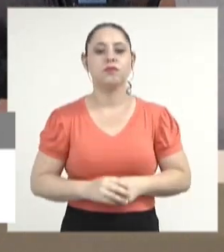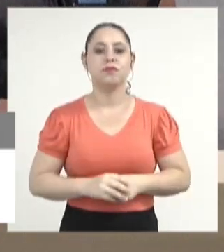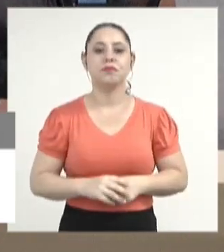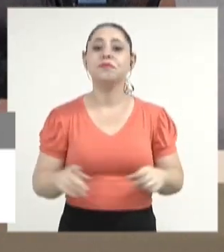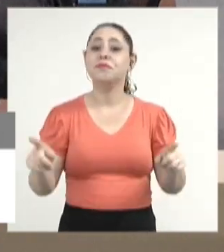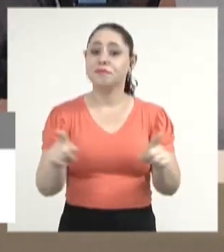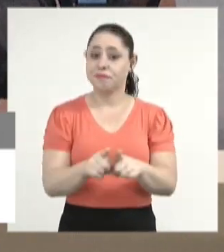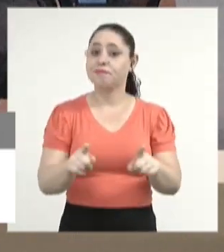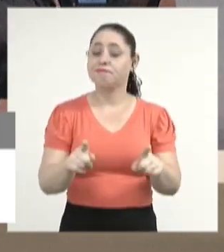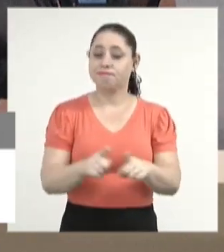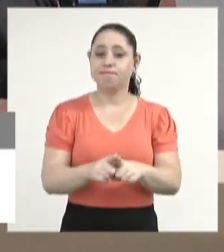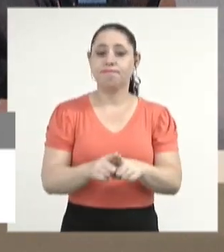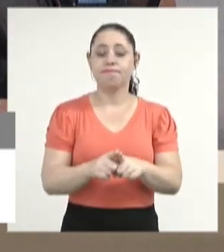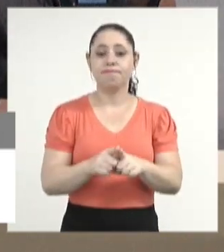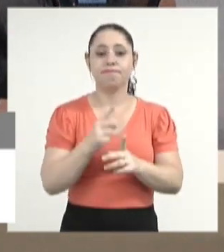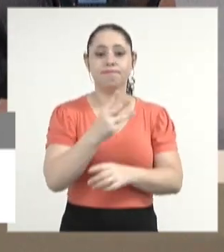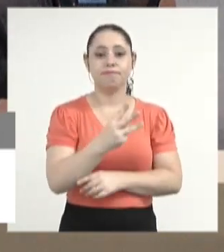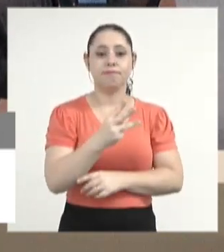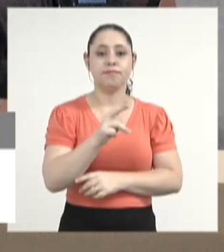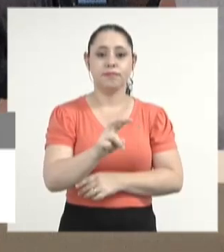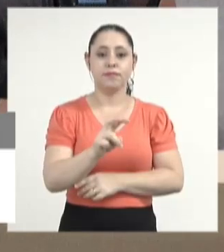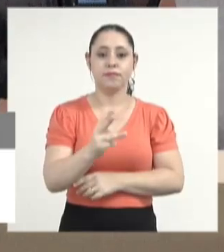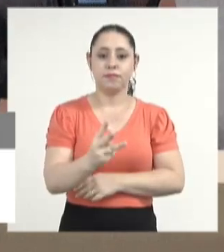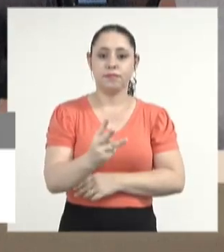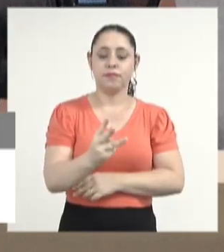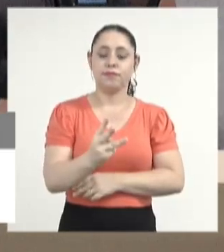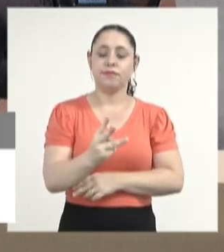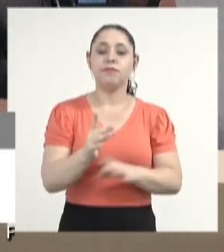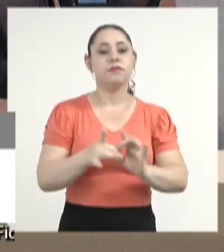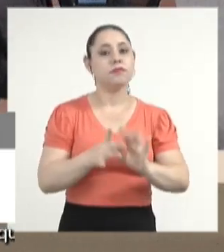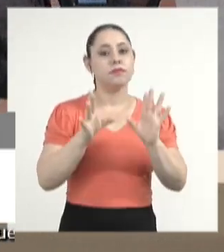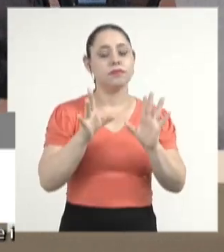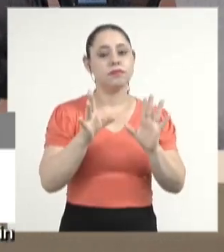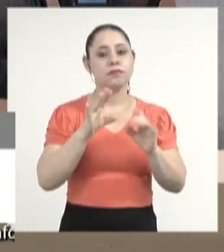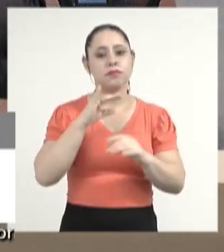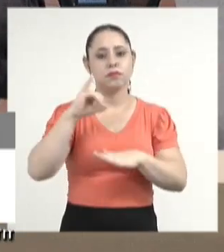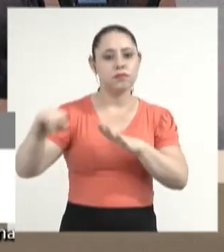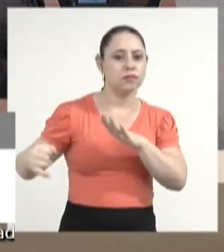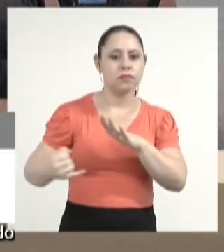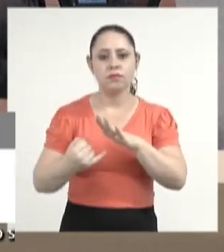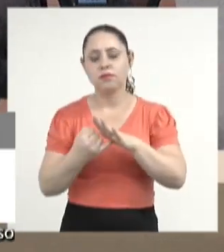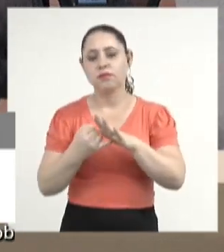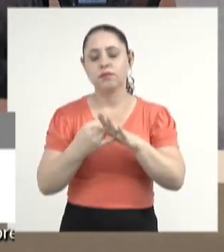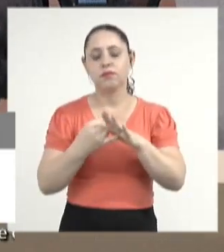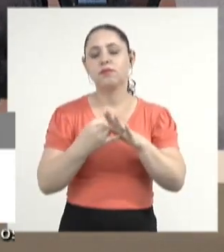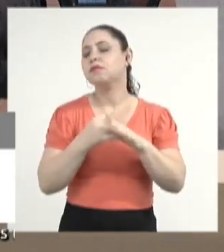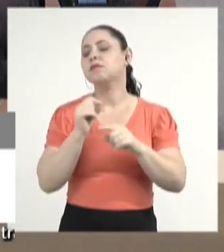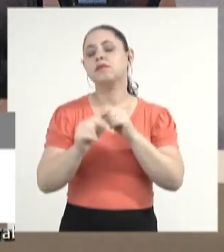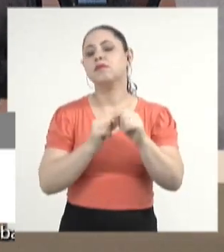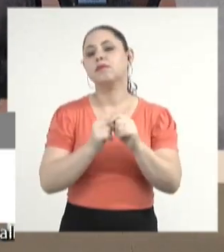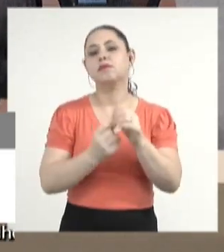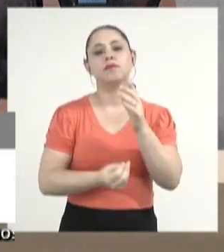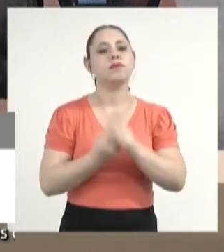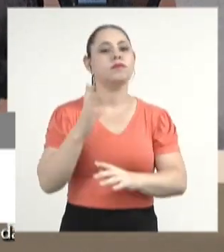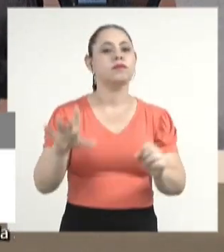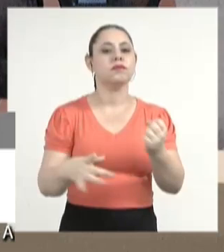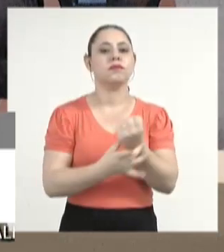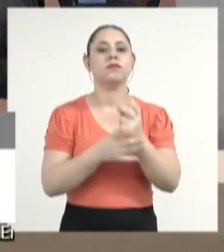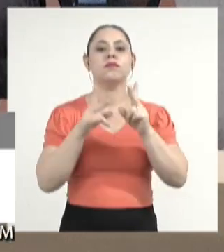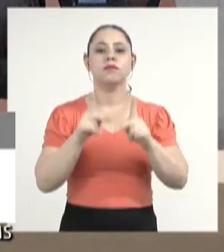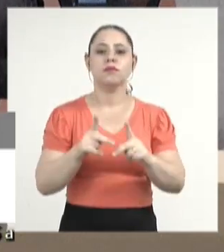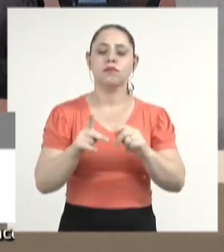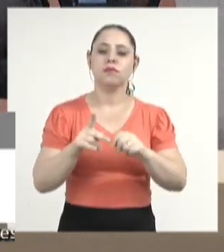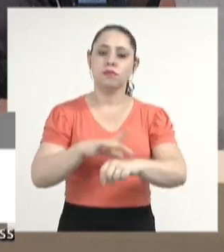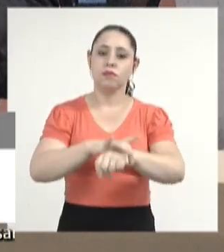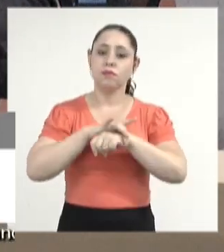também em primeira votação, o projeto de lei 353, que autoriza a instituição do Plano Estadual de Segurança Pública e